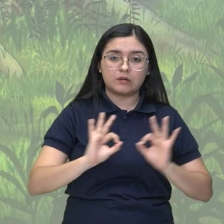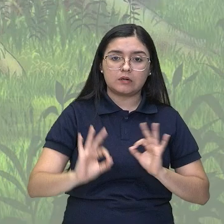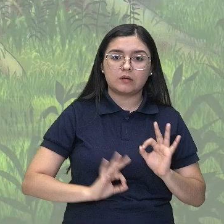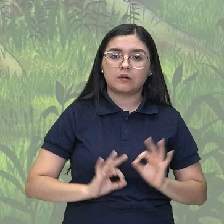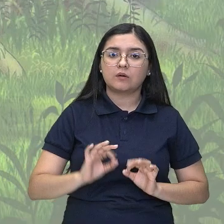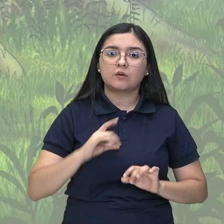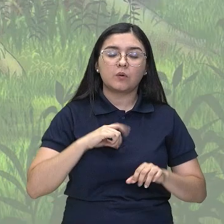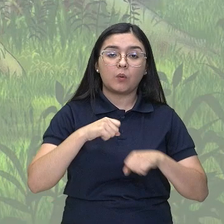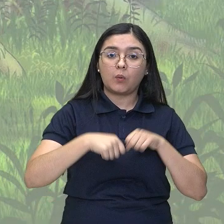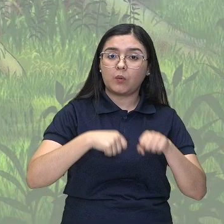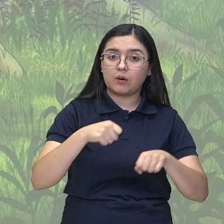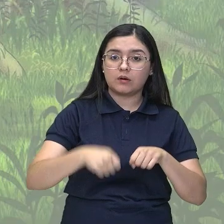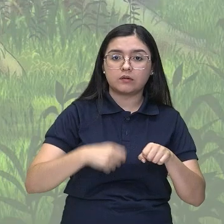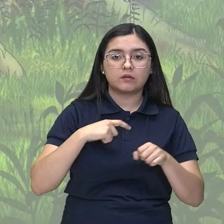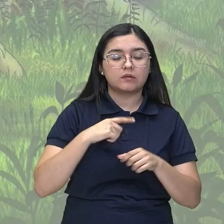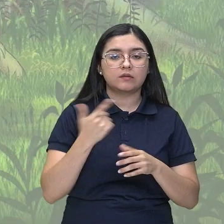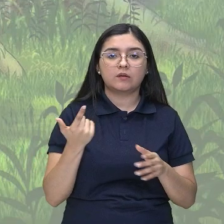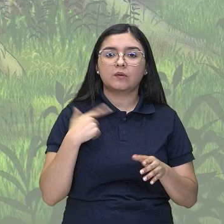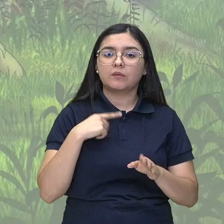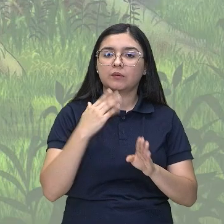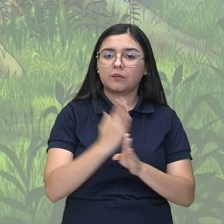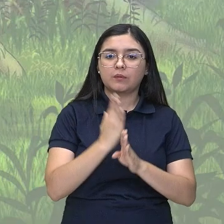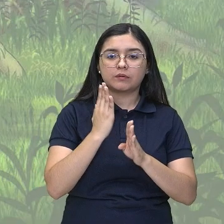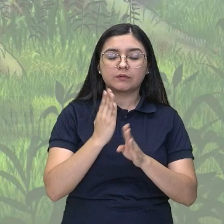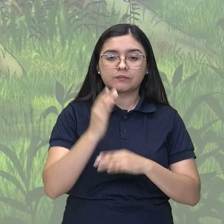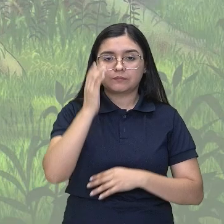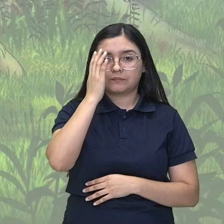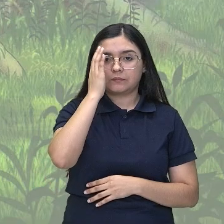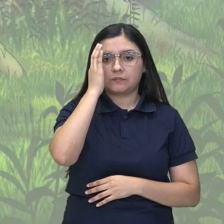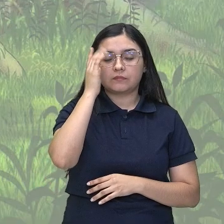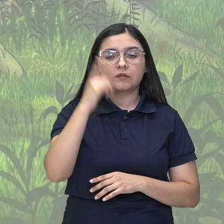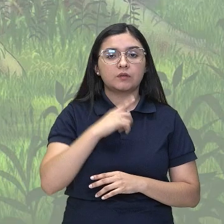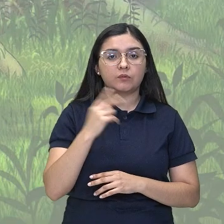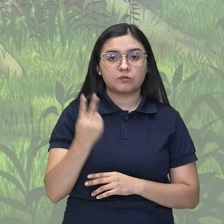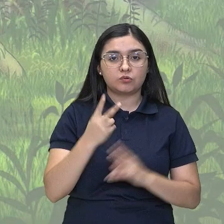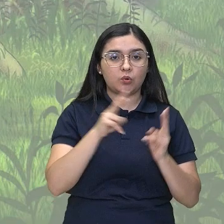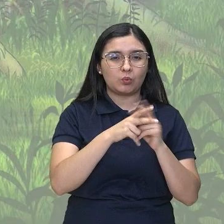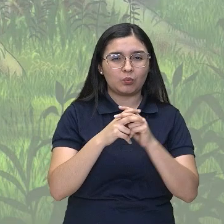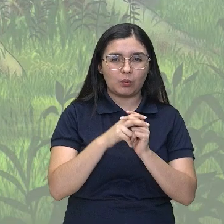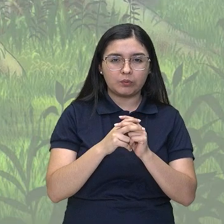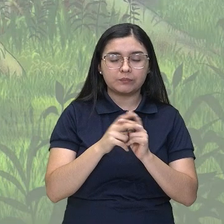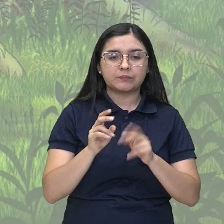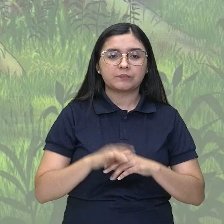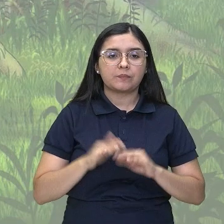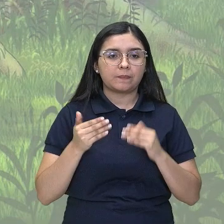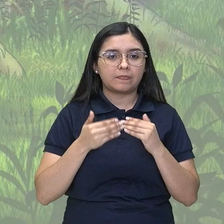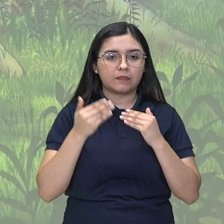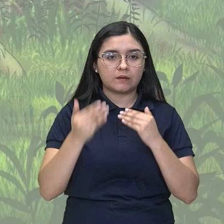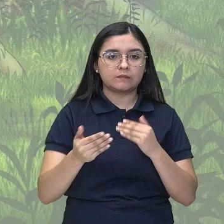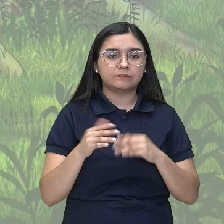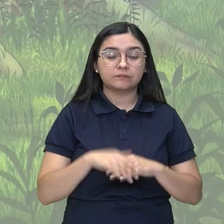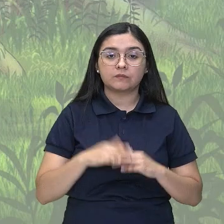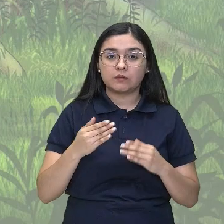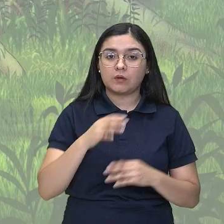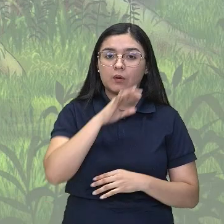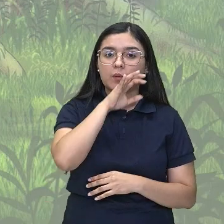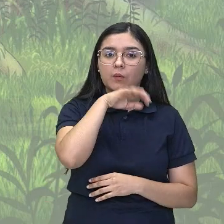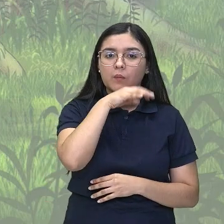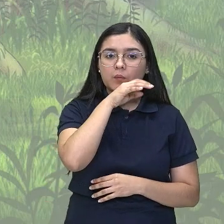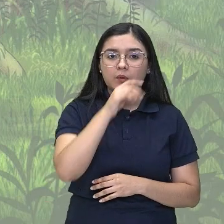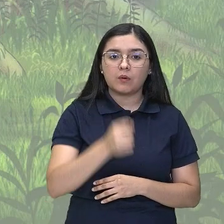mata, não encontrando obstáculos à sua passagem. É uma luta entre Peri e uma onça, né? Continuando, quando o animal,